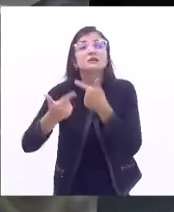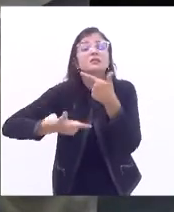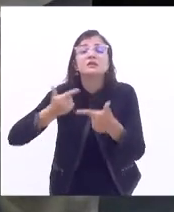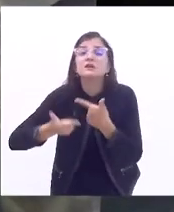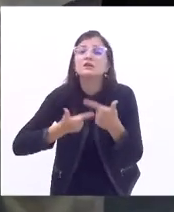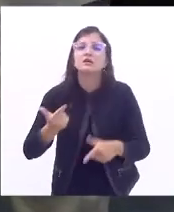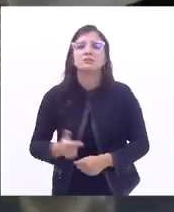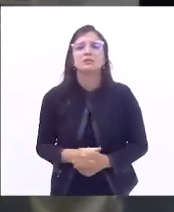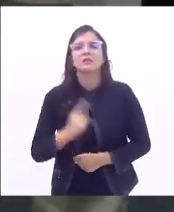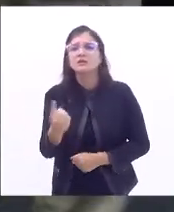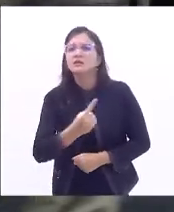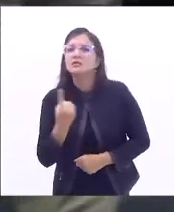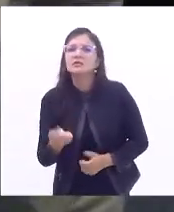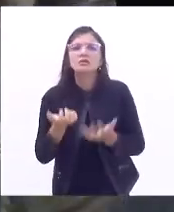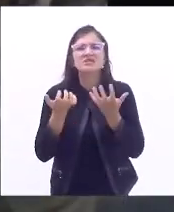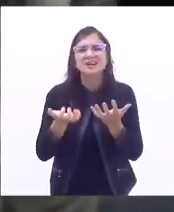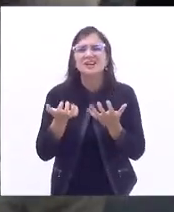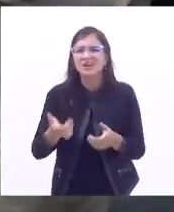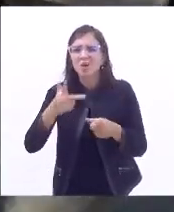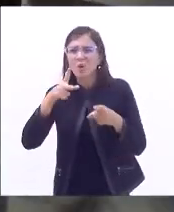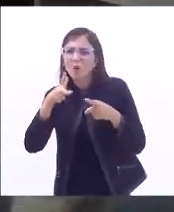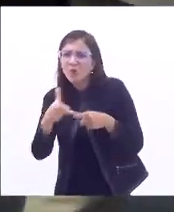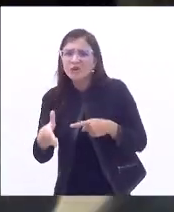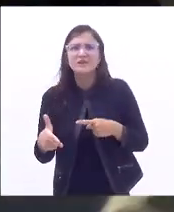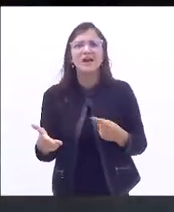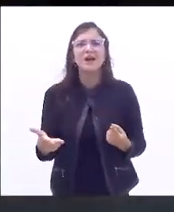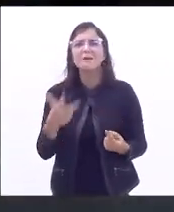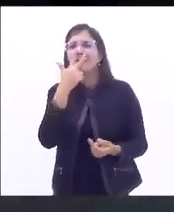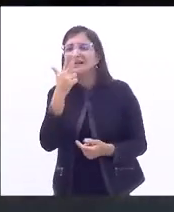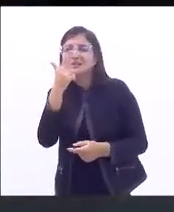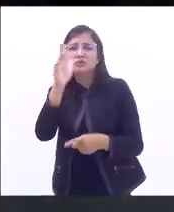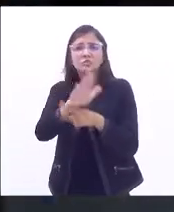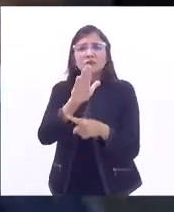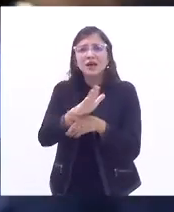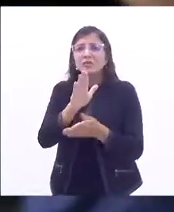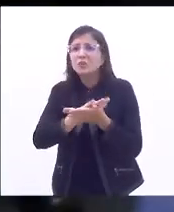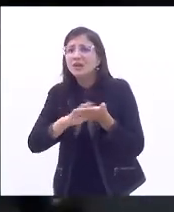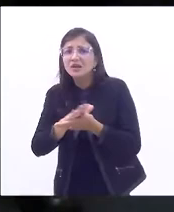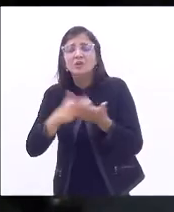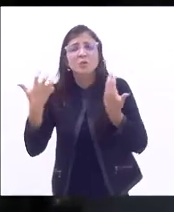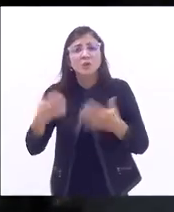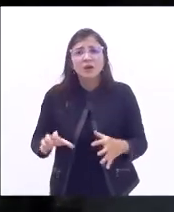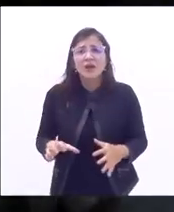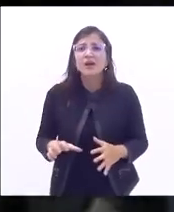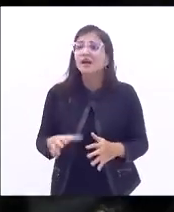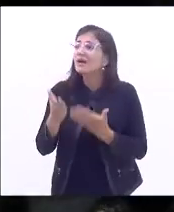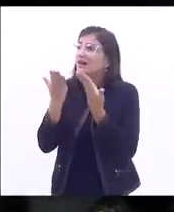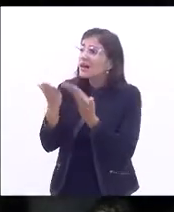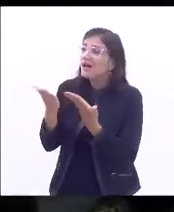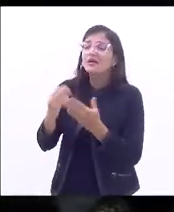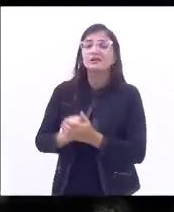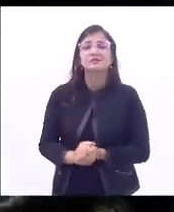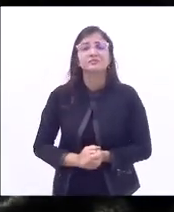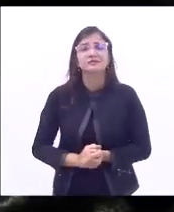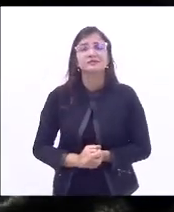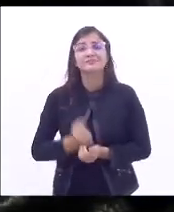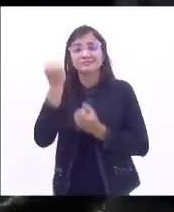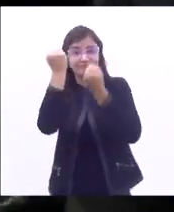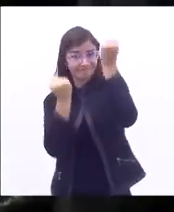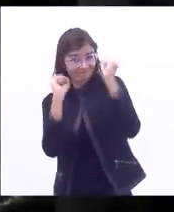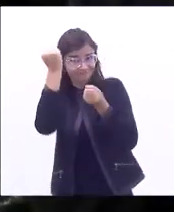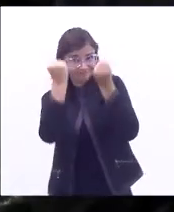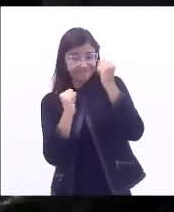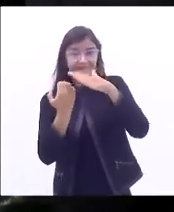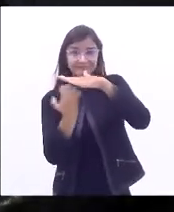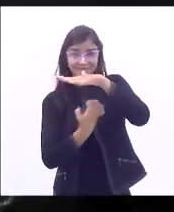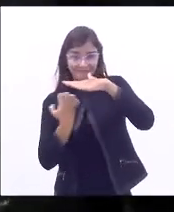estamos querendo banir e não ajudar uma produtora, uma siderúrgica? Vamos botar